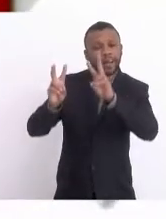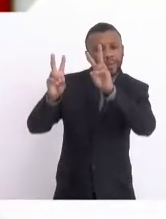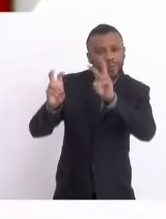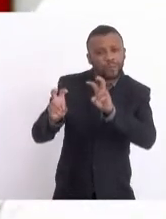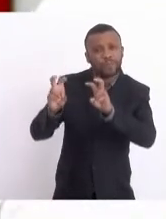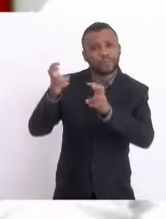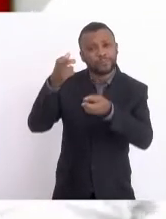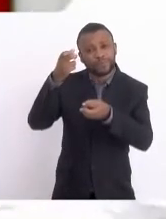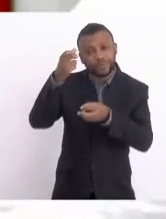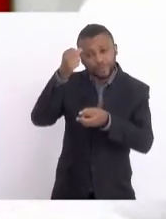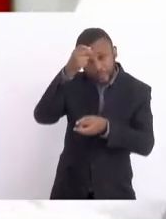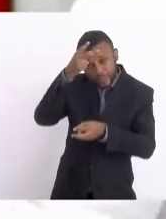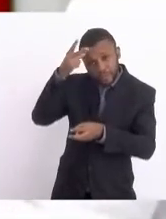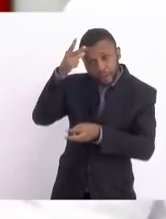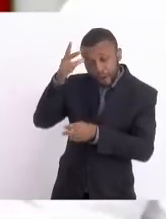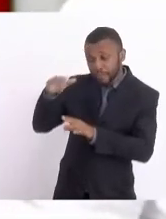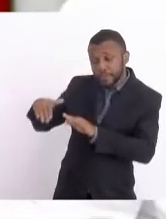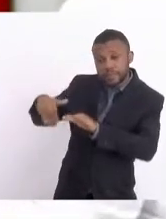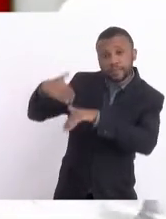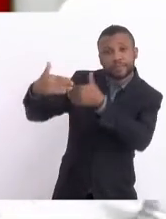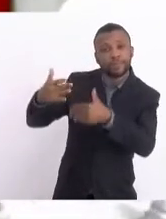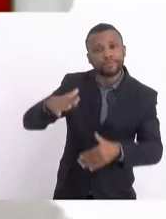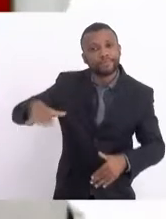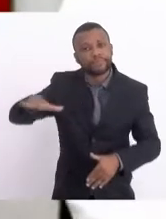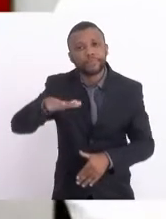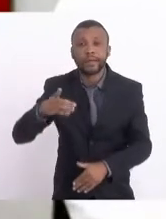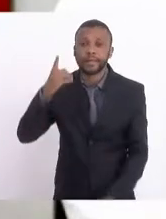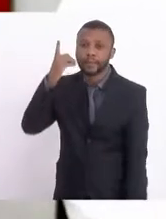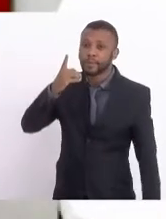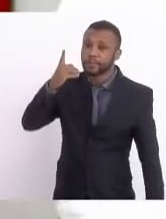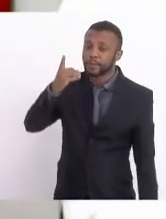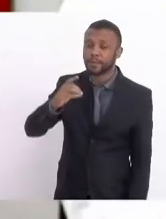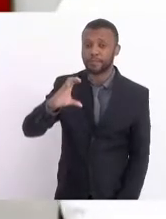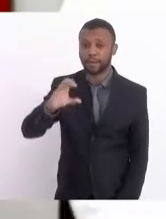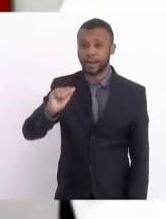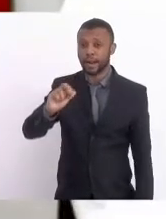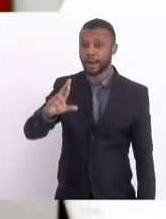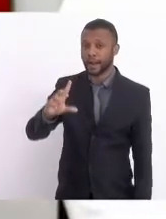Desenvolvimento Regional, o deputado Carlos Macedo.